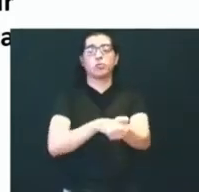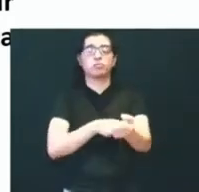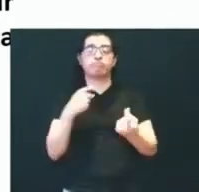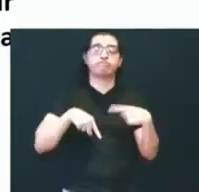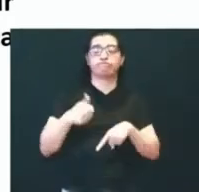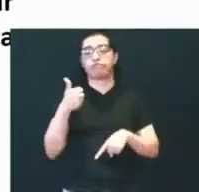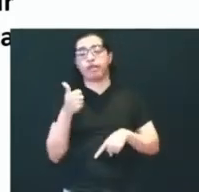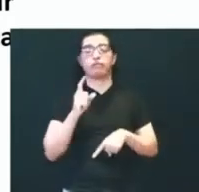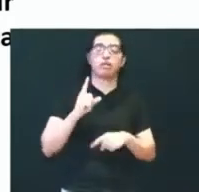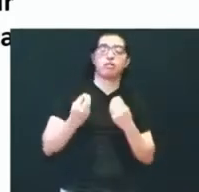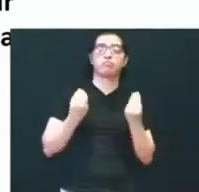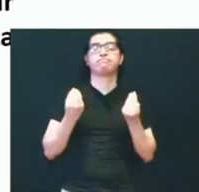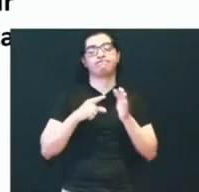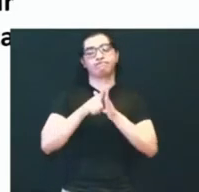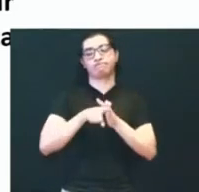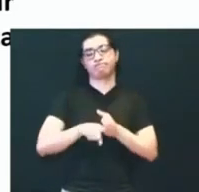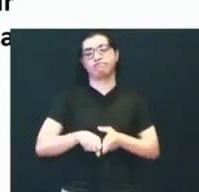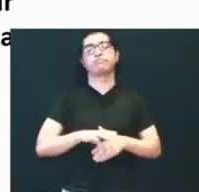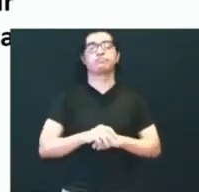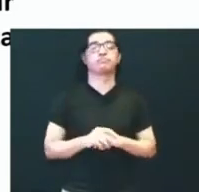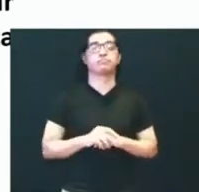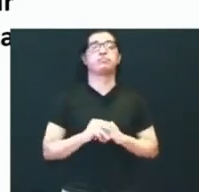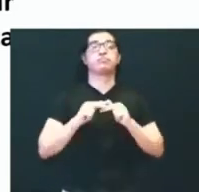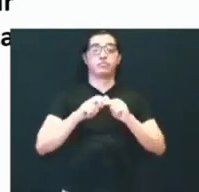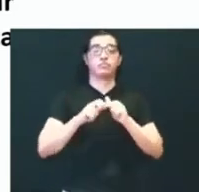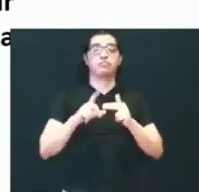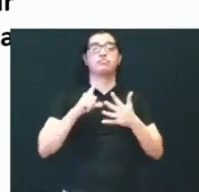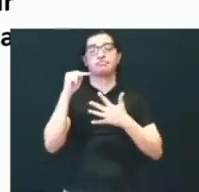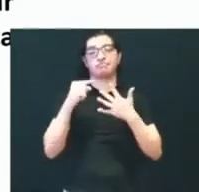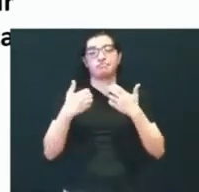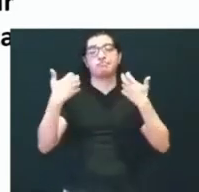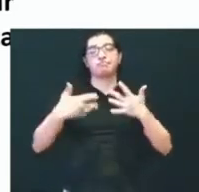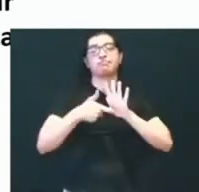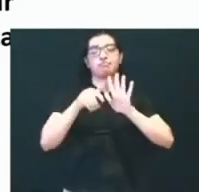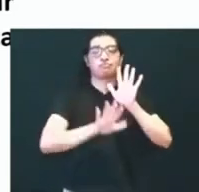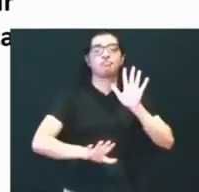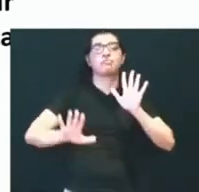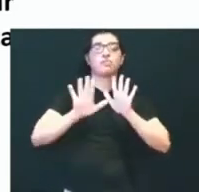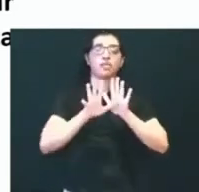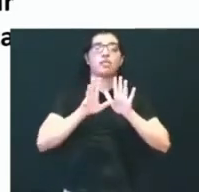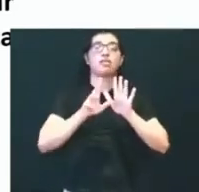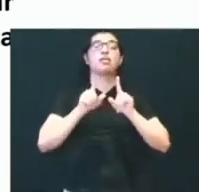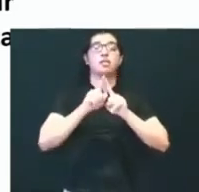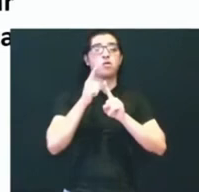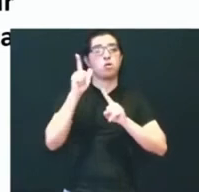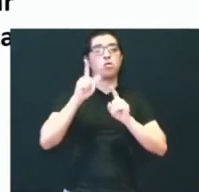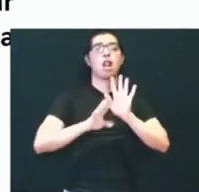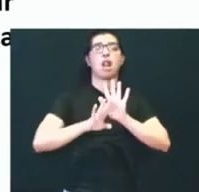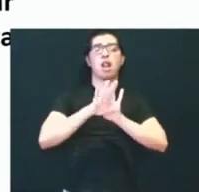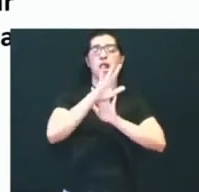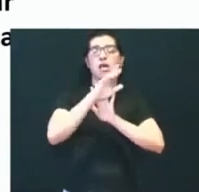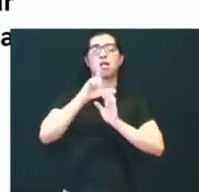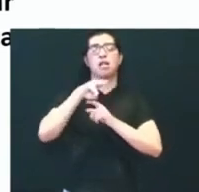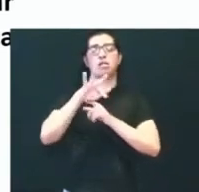coisas. Então, nós temos, desde esses sintomas gerais, a sintomas como aumento dos linfonodos, como aumento do